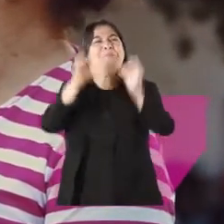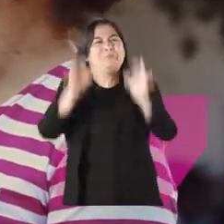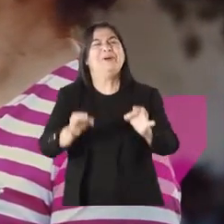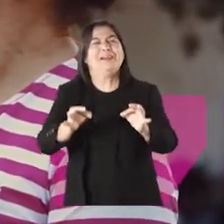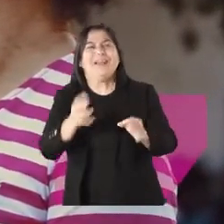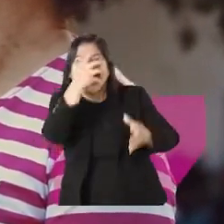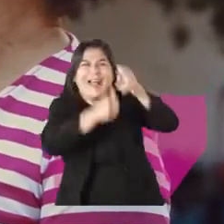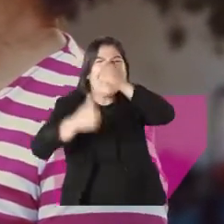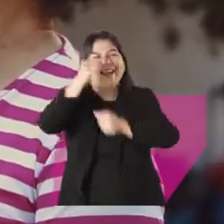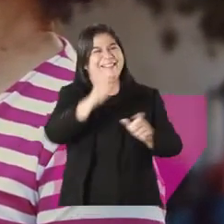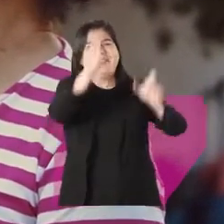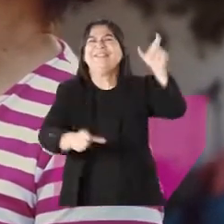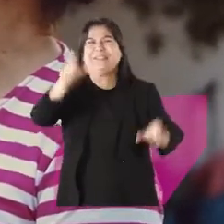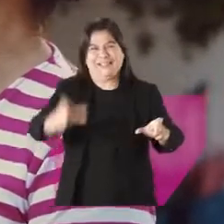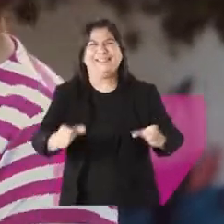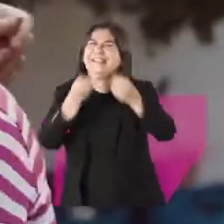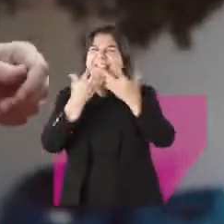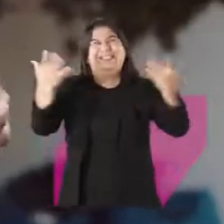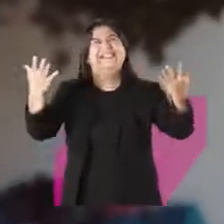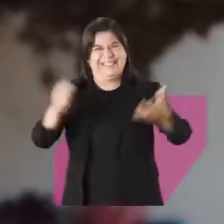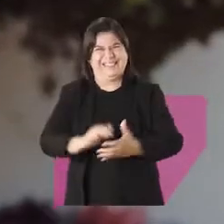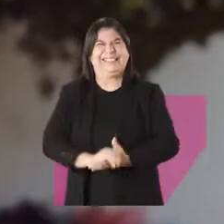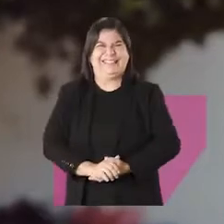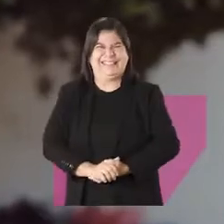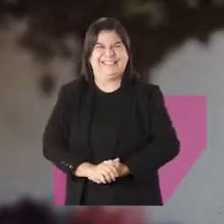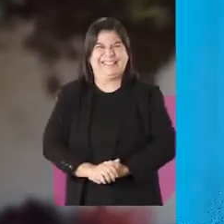dando certo e está salvando a vida das pessoas. Isso é bom demais.